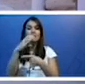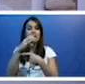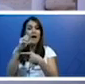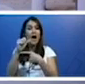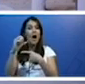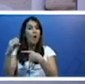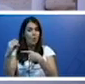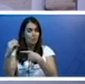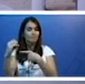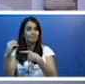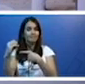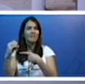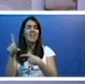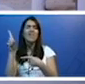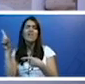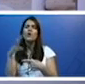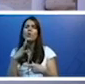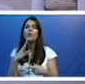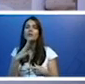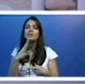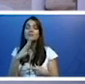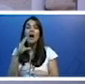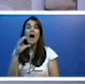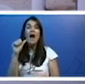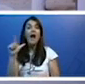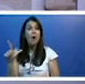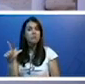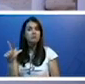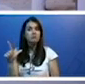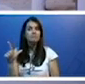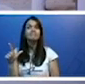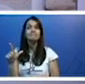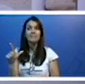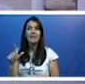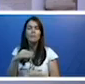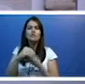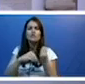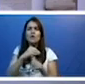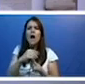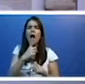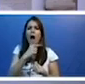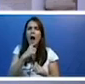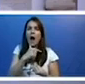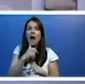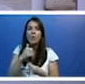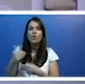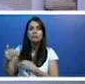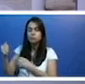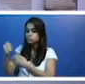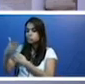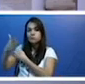os óxidos, conhecido como cal viva, e água. Então, eles misturam esses dois. Aqui é a reação deles,